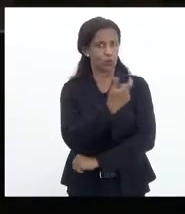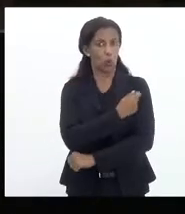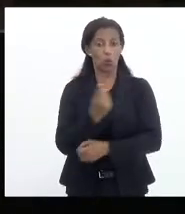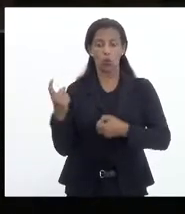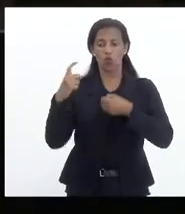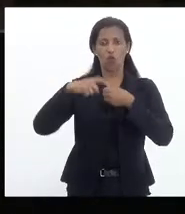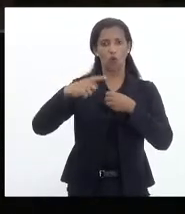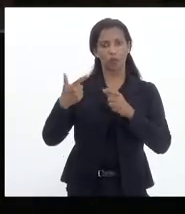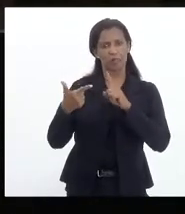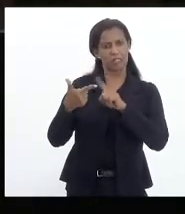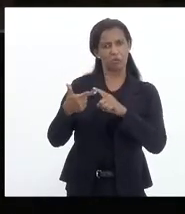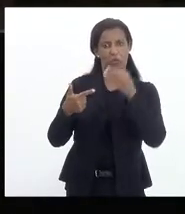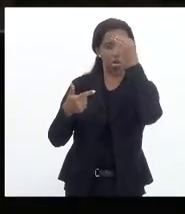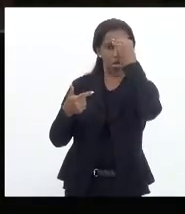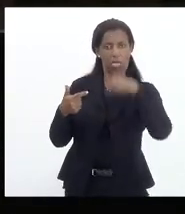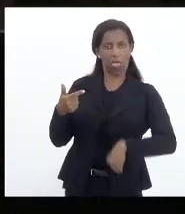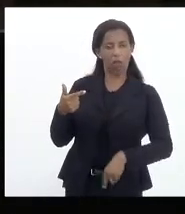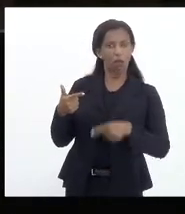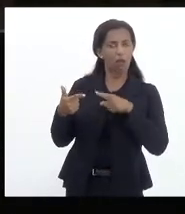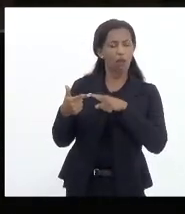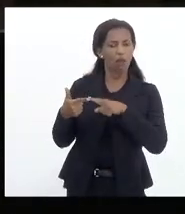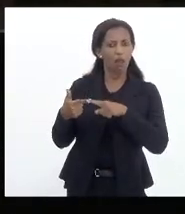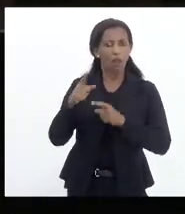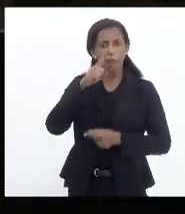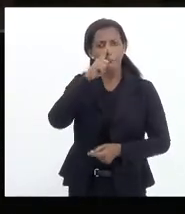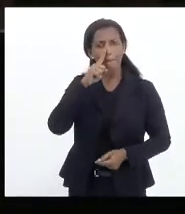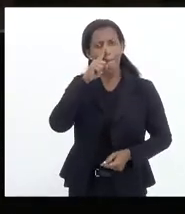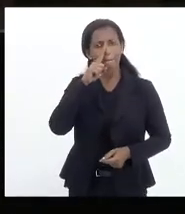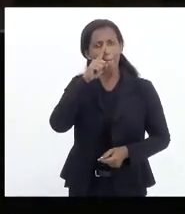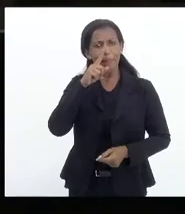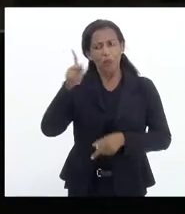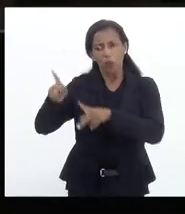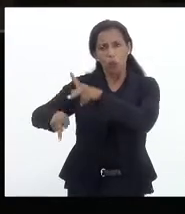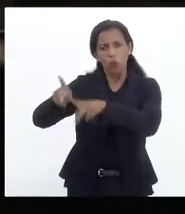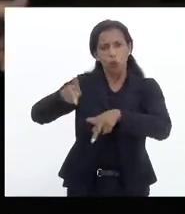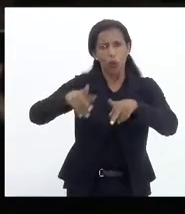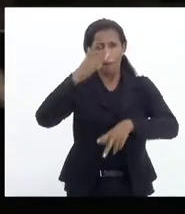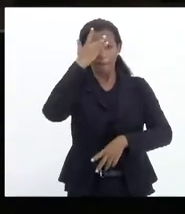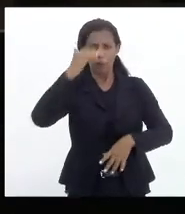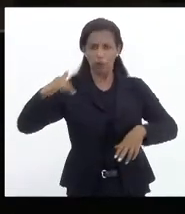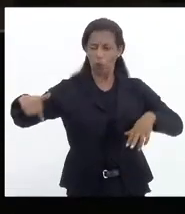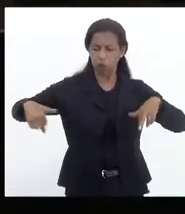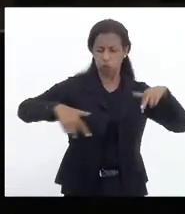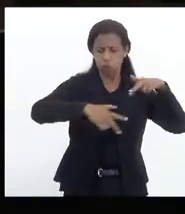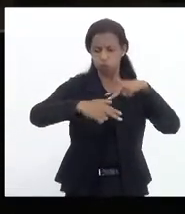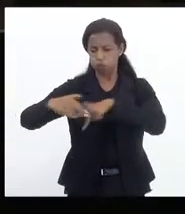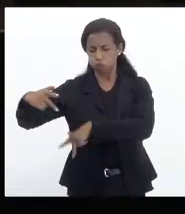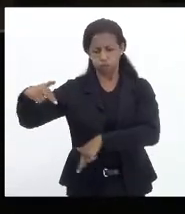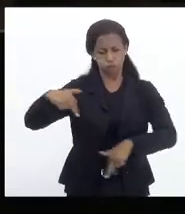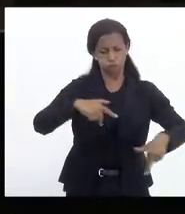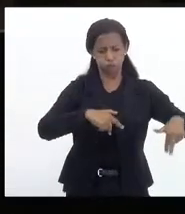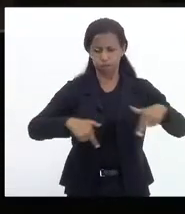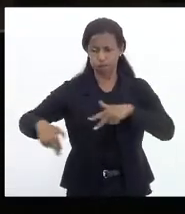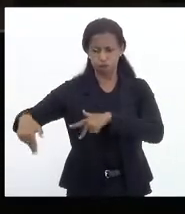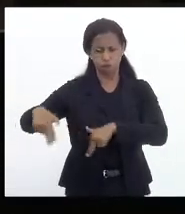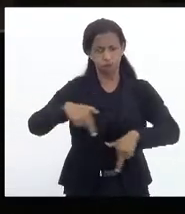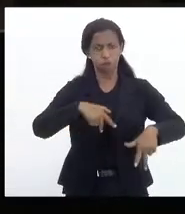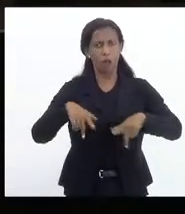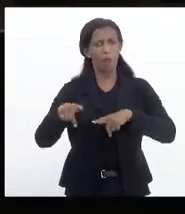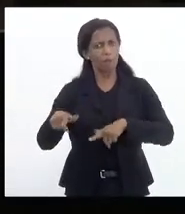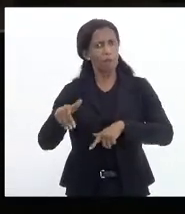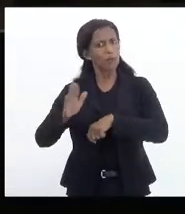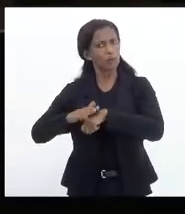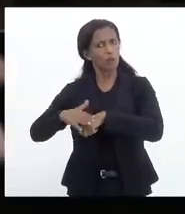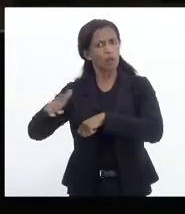voltaram para tomar segunda que bota em risco a população que está transitando que tá andando que tá de mágica que fiz a